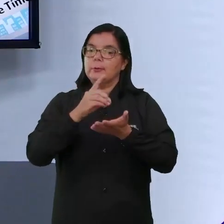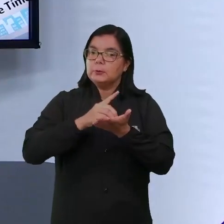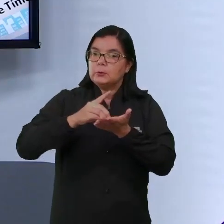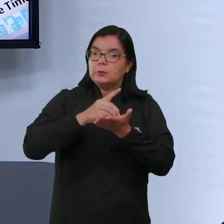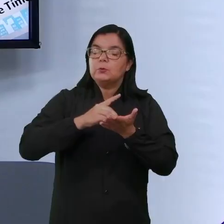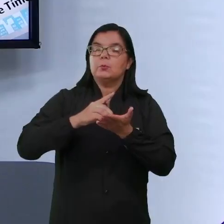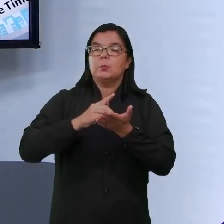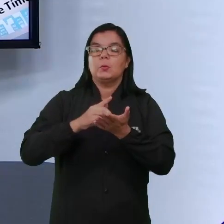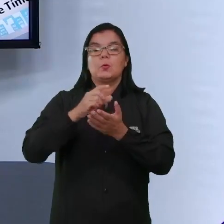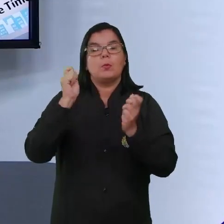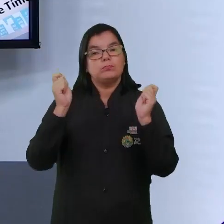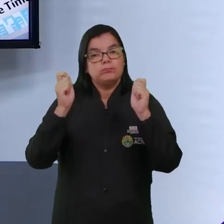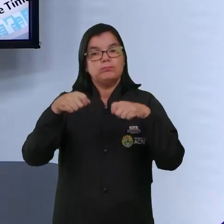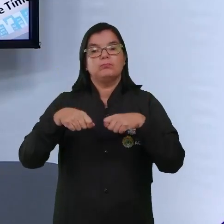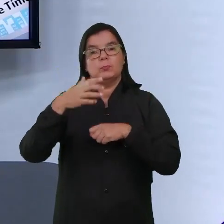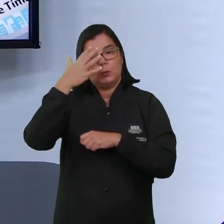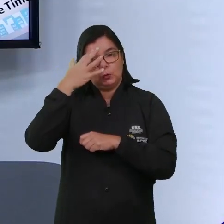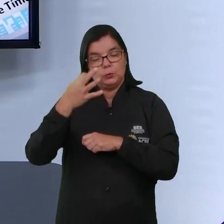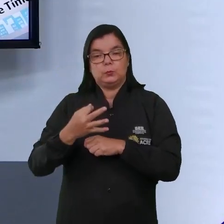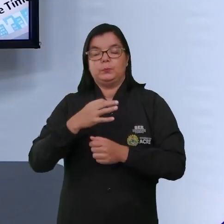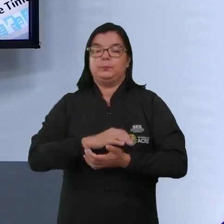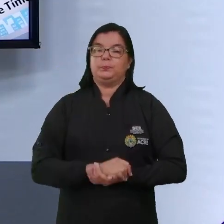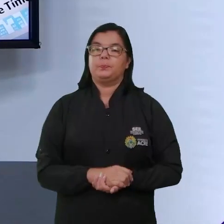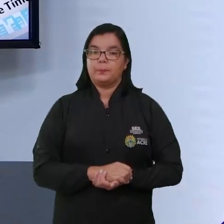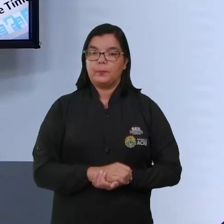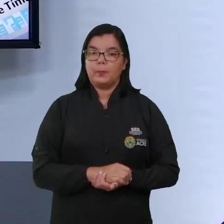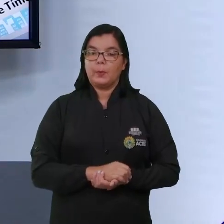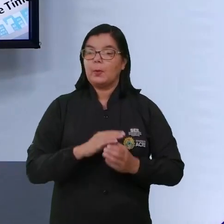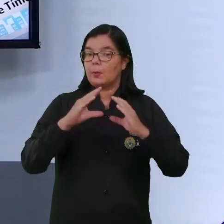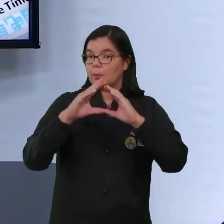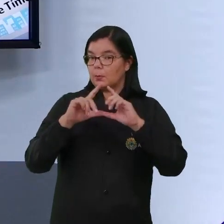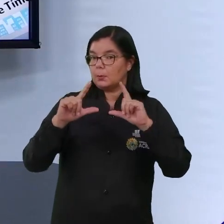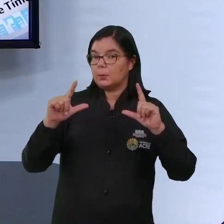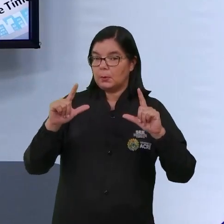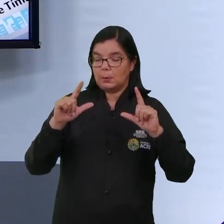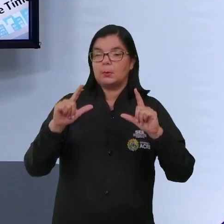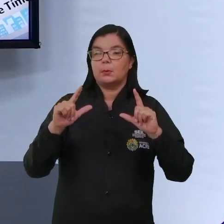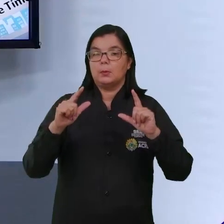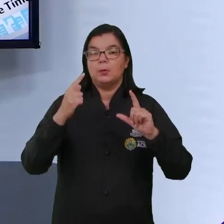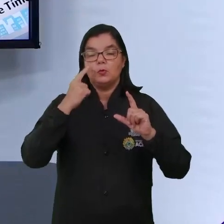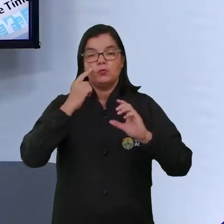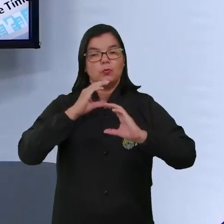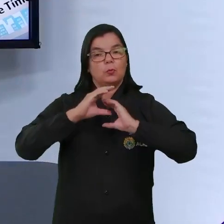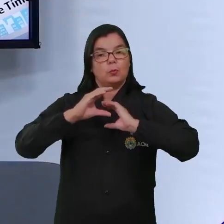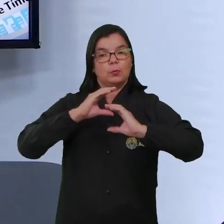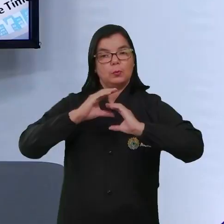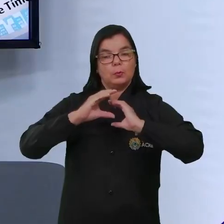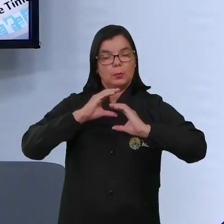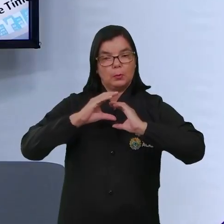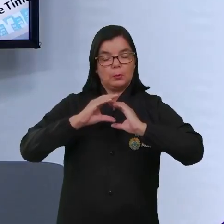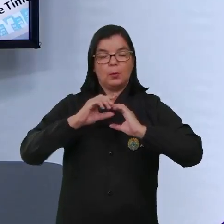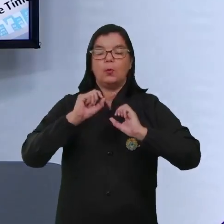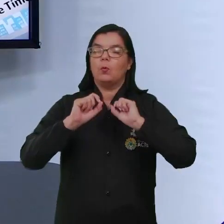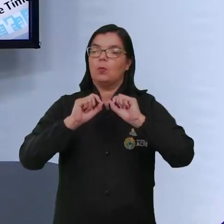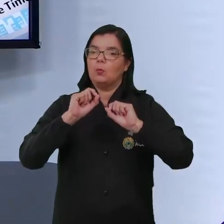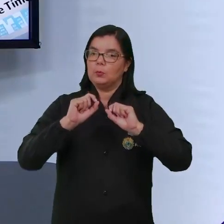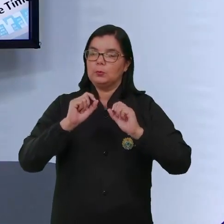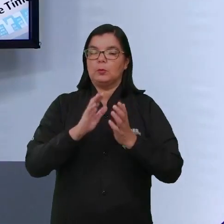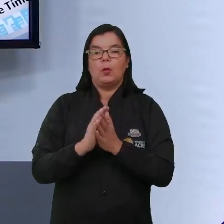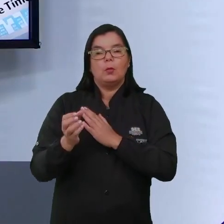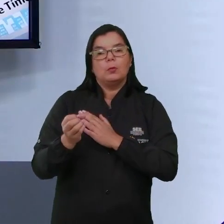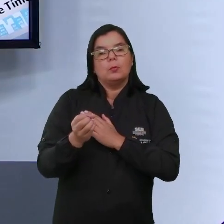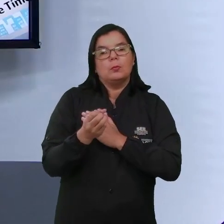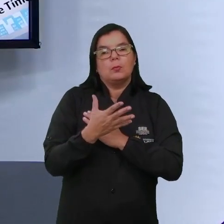acabam possibilitando justamente isso. E é claro que através dos meios de comunicação, sejam esses